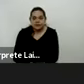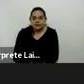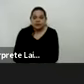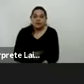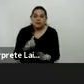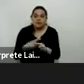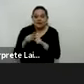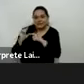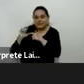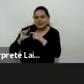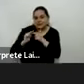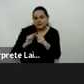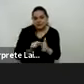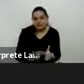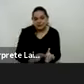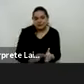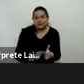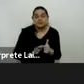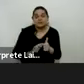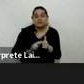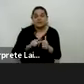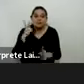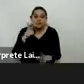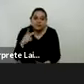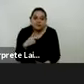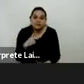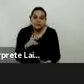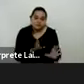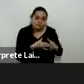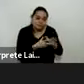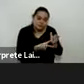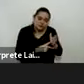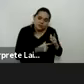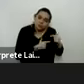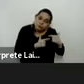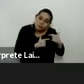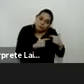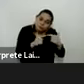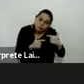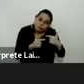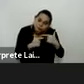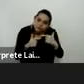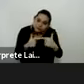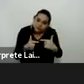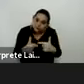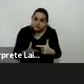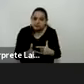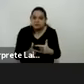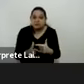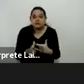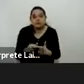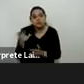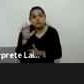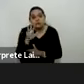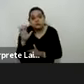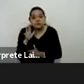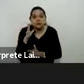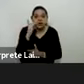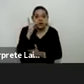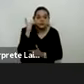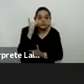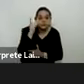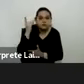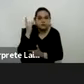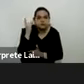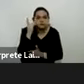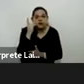pelas centrais sindicais e referendada pelos presidentes Dilma e Lula, do ganho